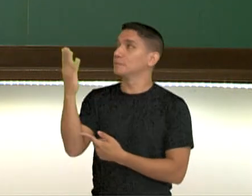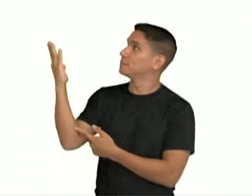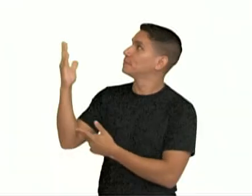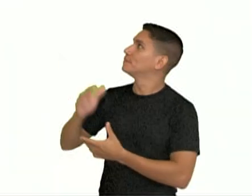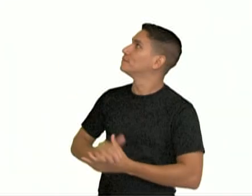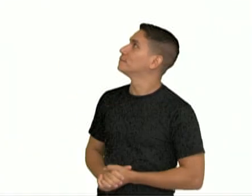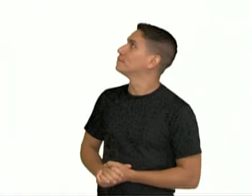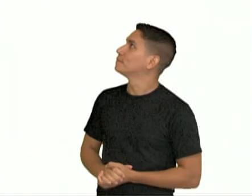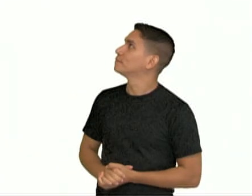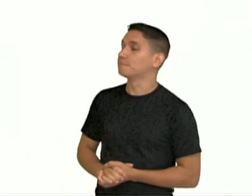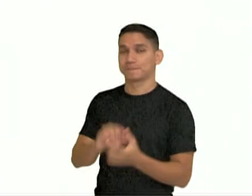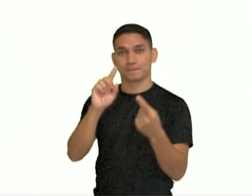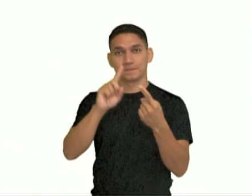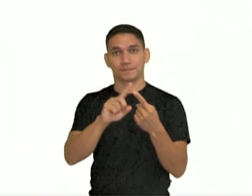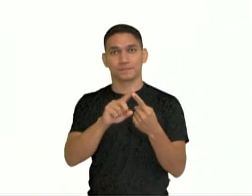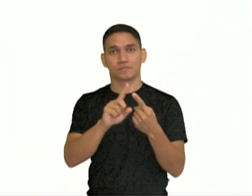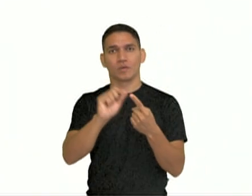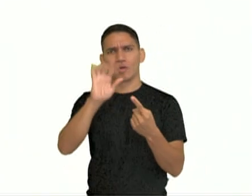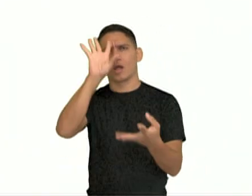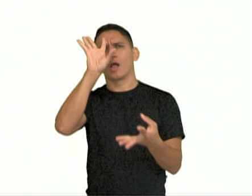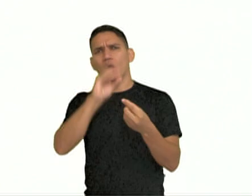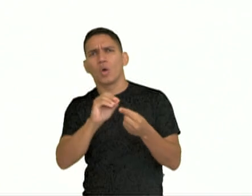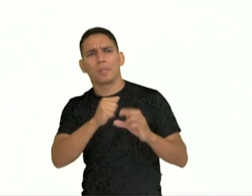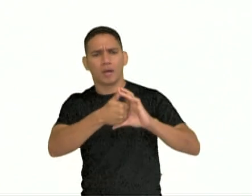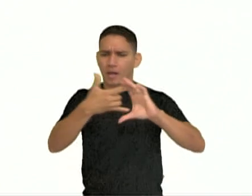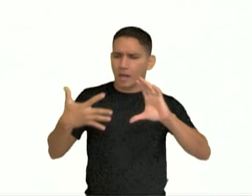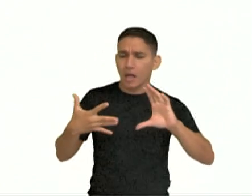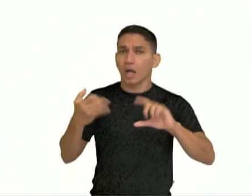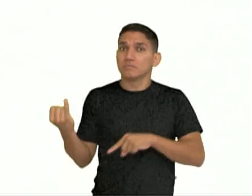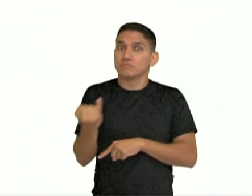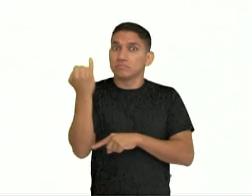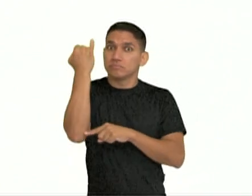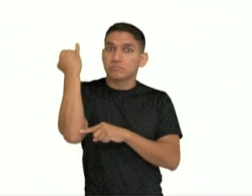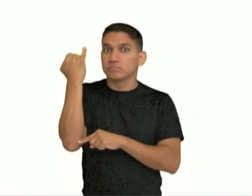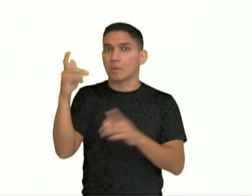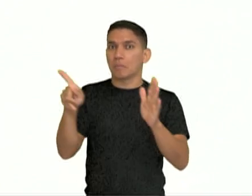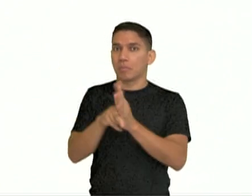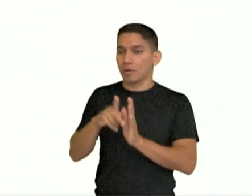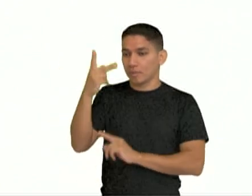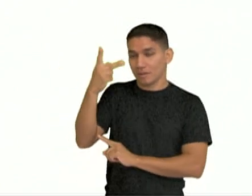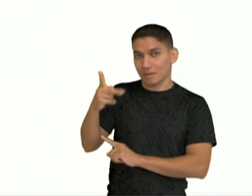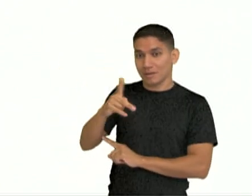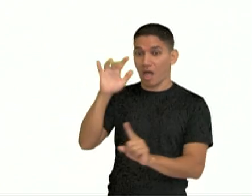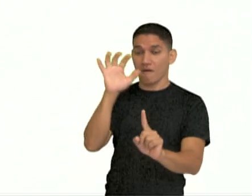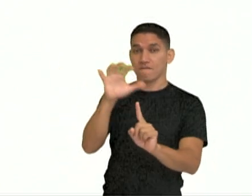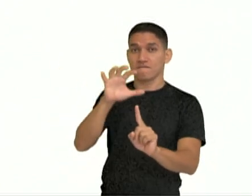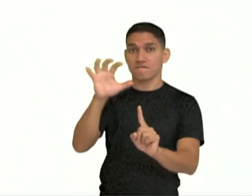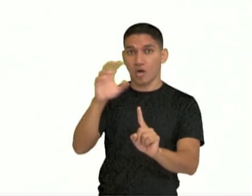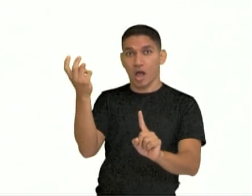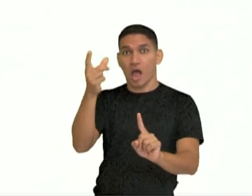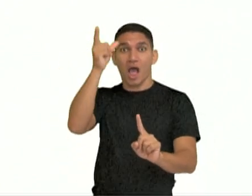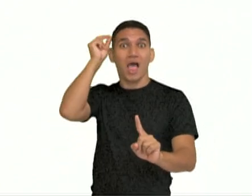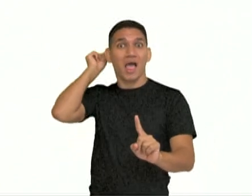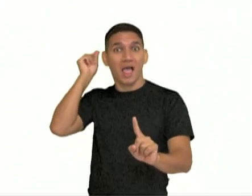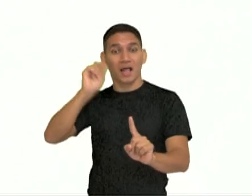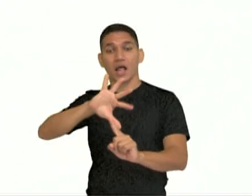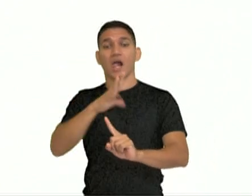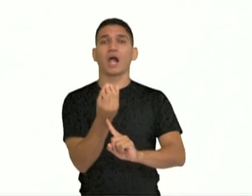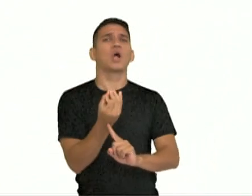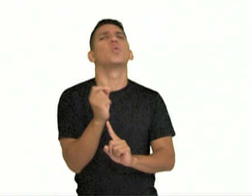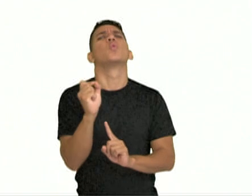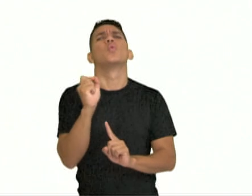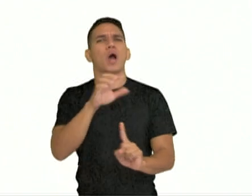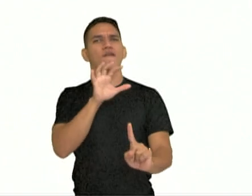são, primeiro, compreender as características fundamentais da influência grega nas artes. Então, quais foram as influências que